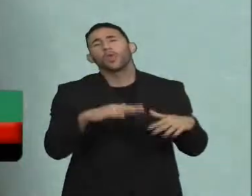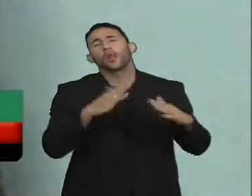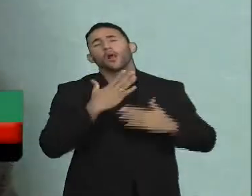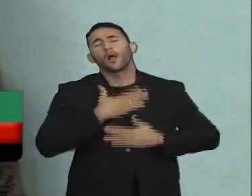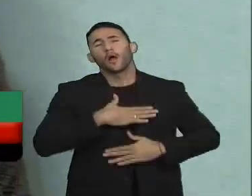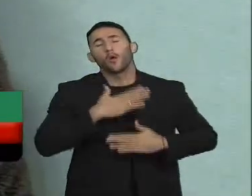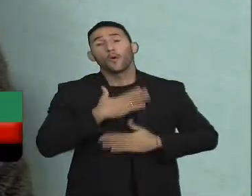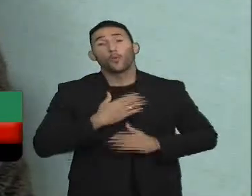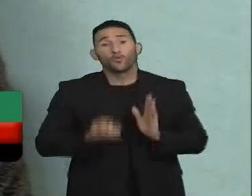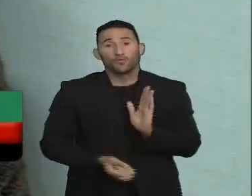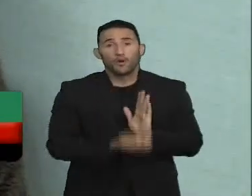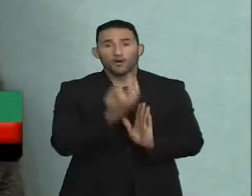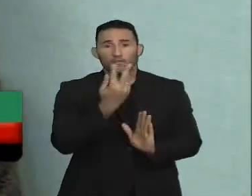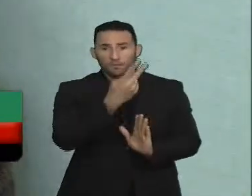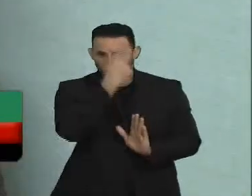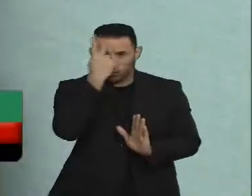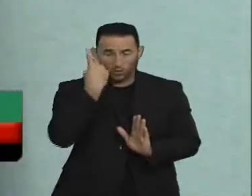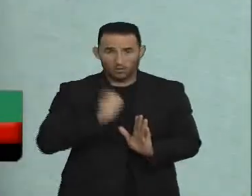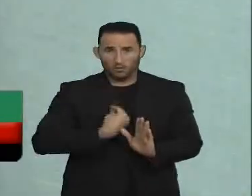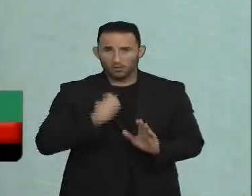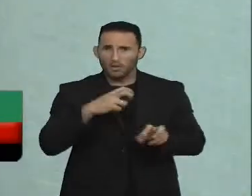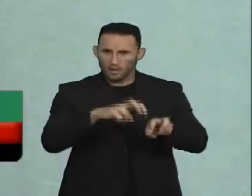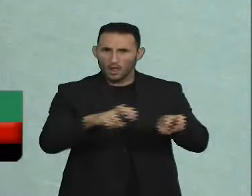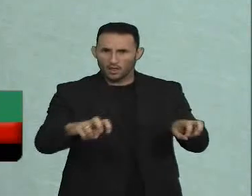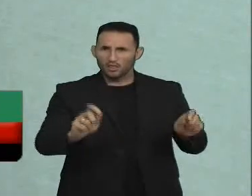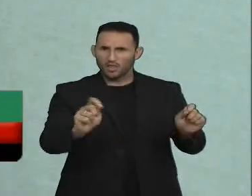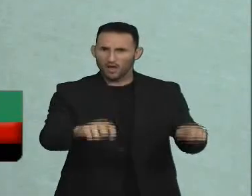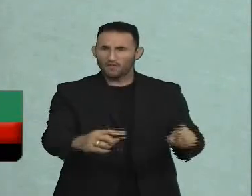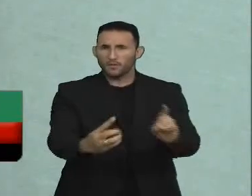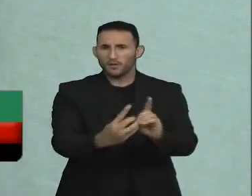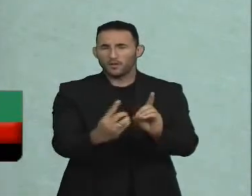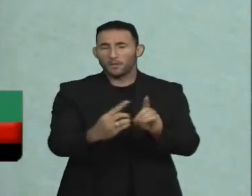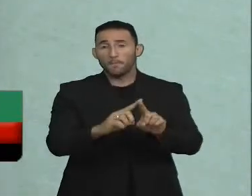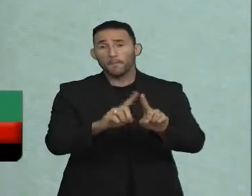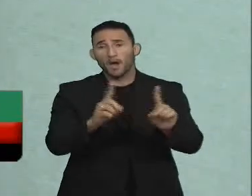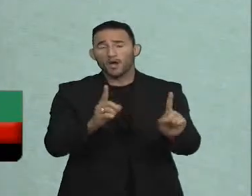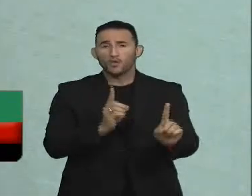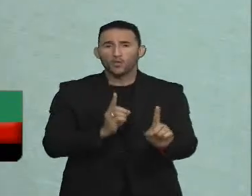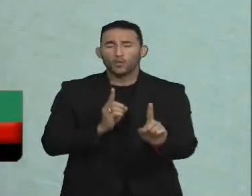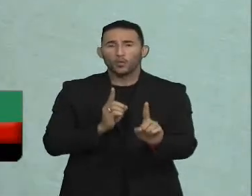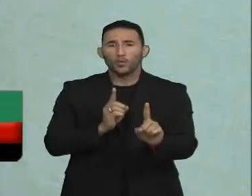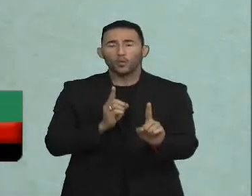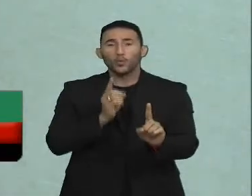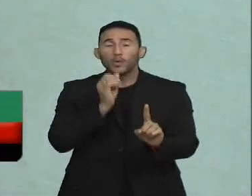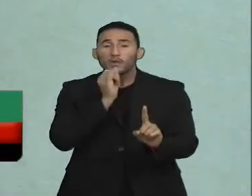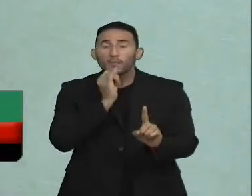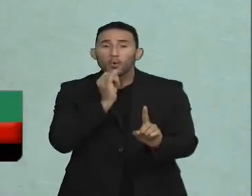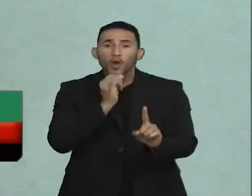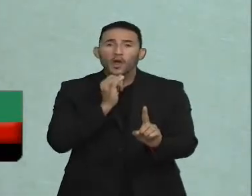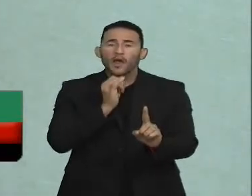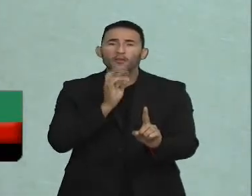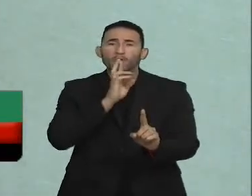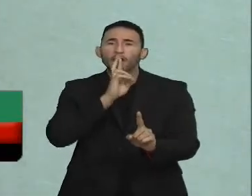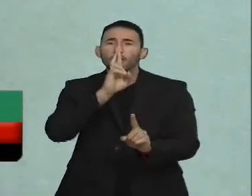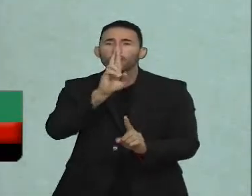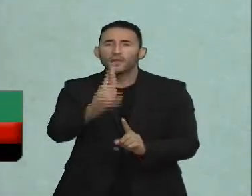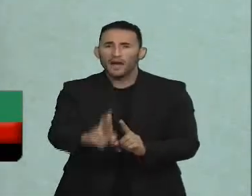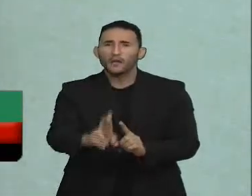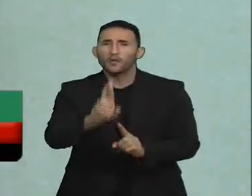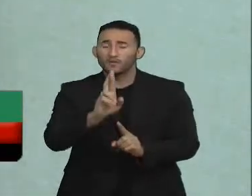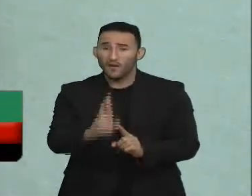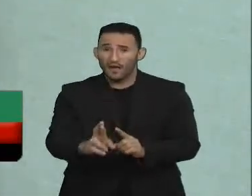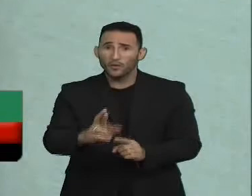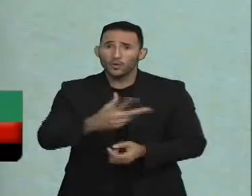de pessoas que estavam lá dava para ser atendida. E o diagnóstico, quando é por imagem, não demora 2, 3 horas para